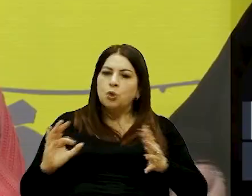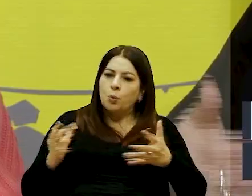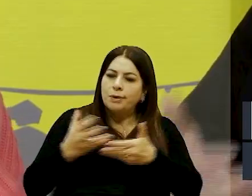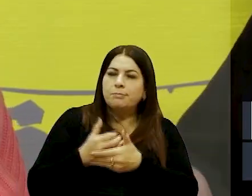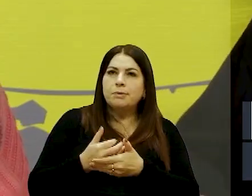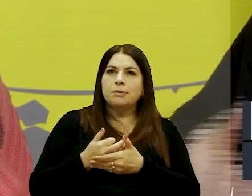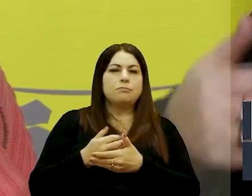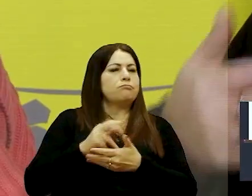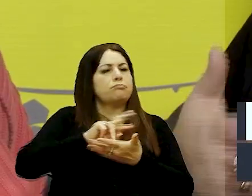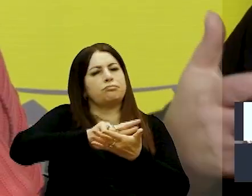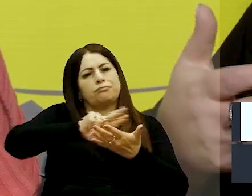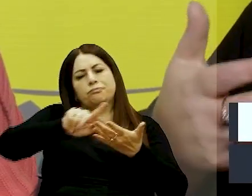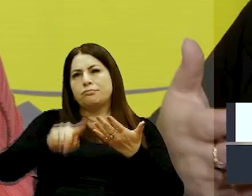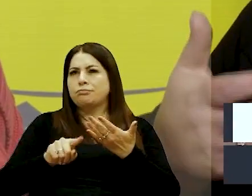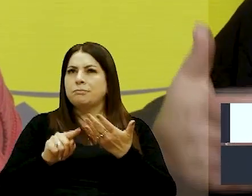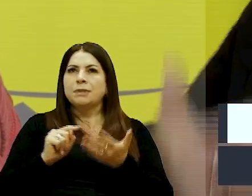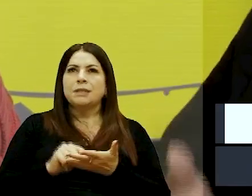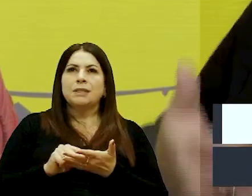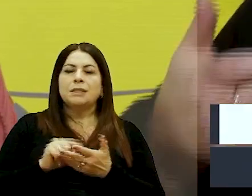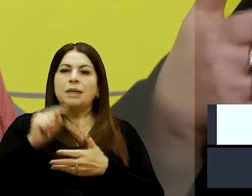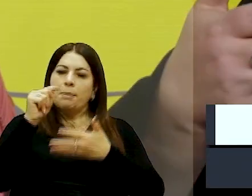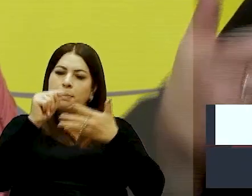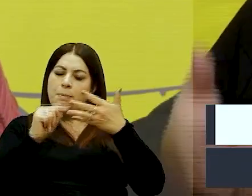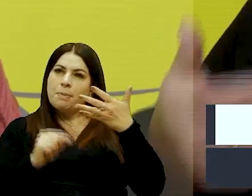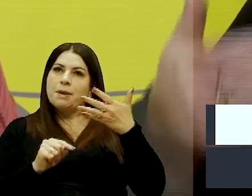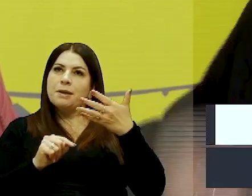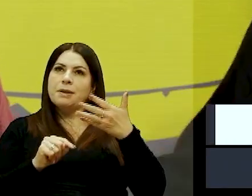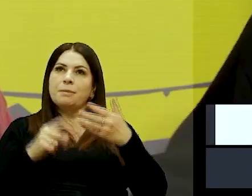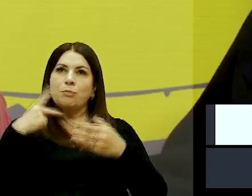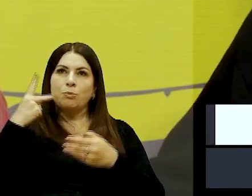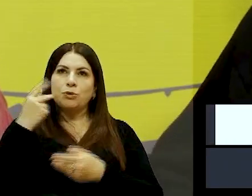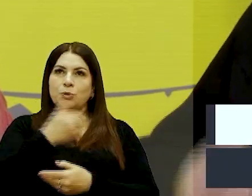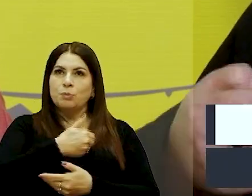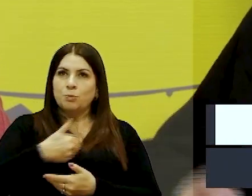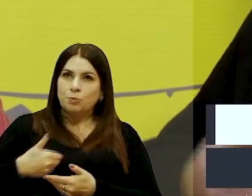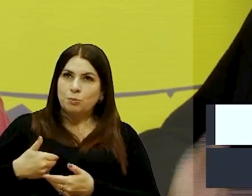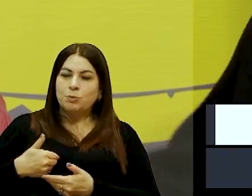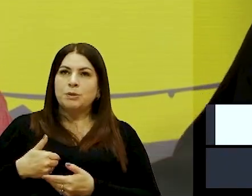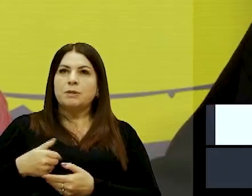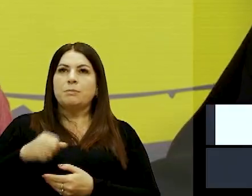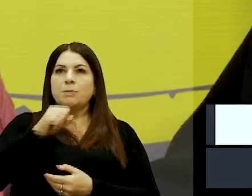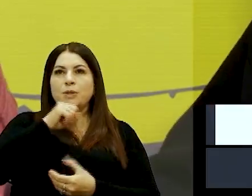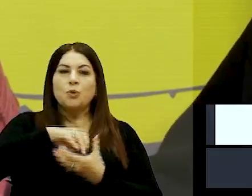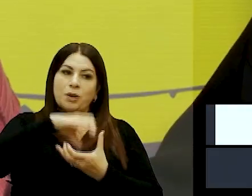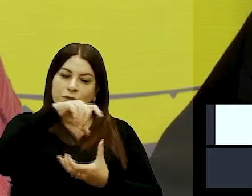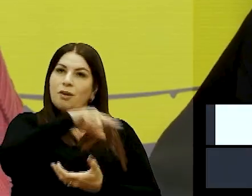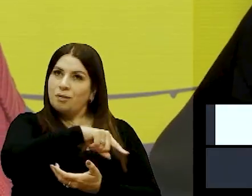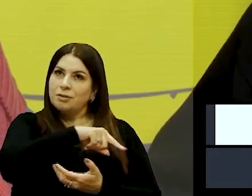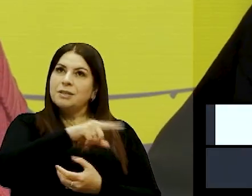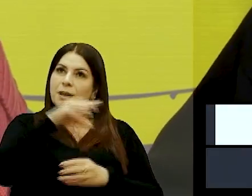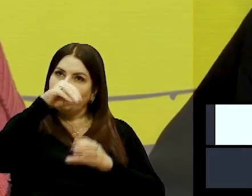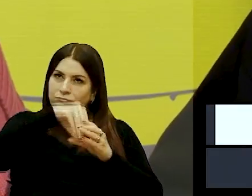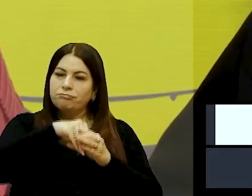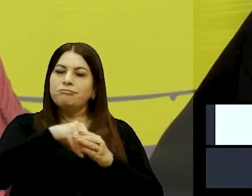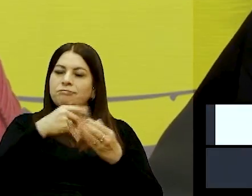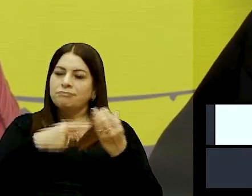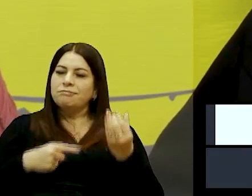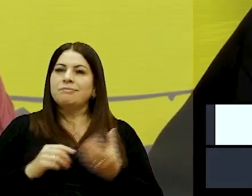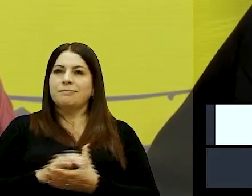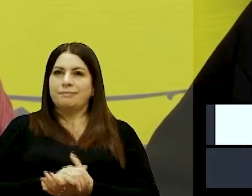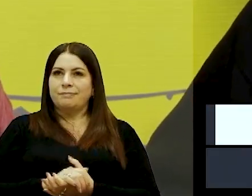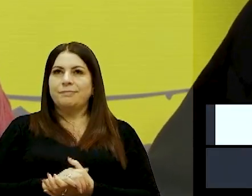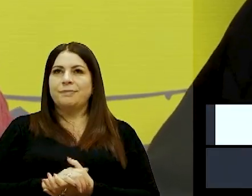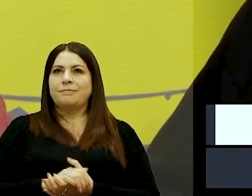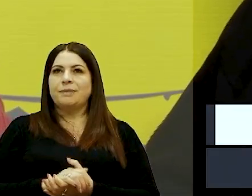acolhimento, enfim, todas as questões da política pública da pessoa idosa estão contempladas aqui nessa